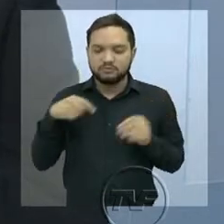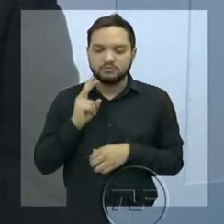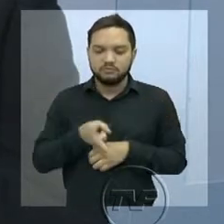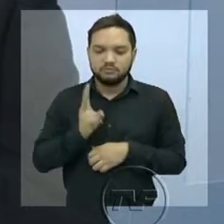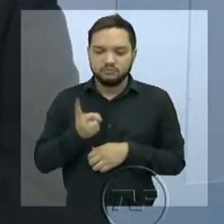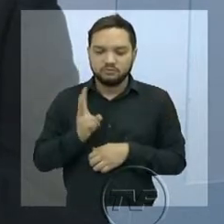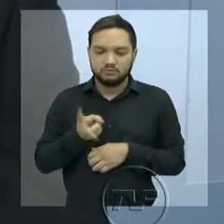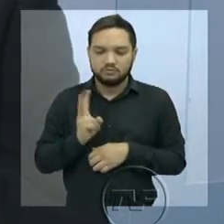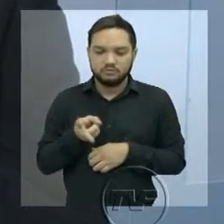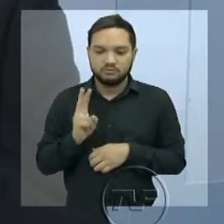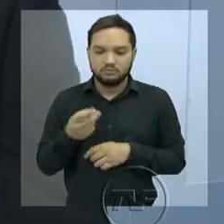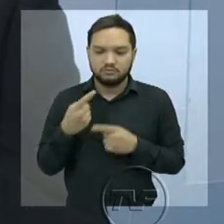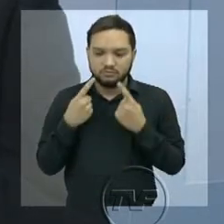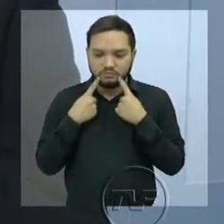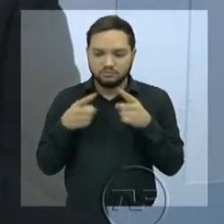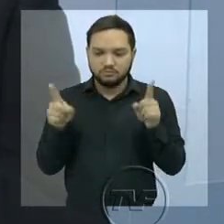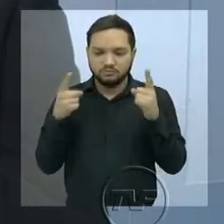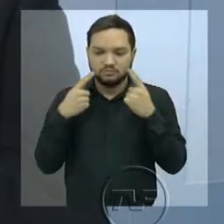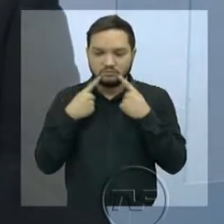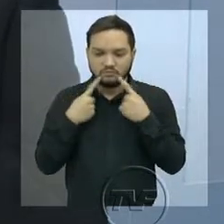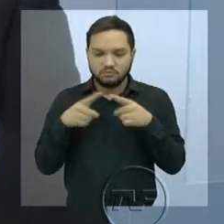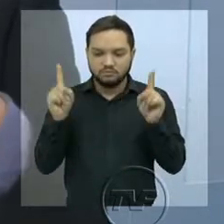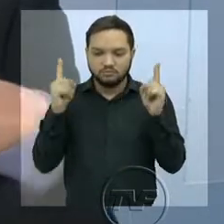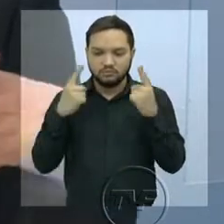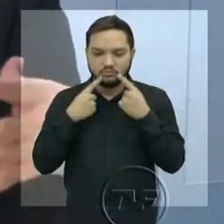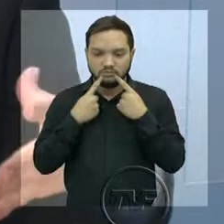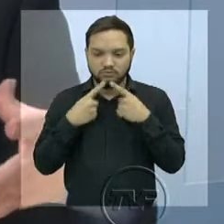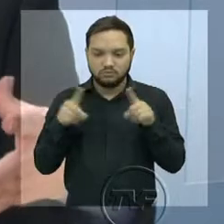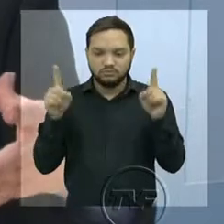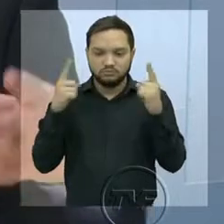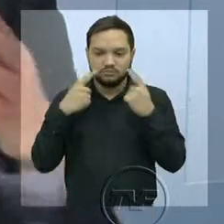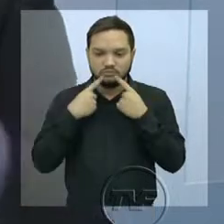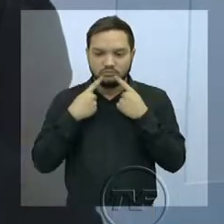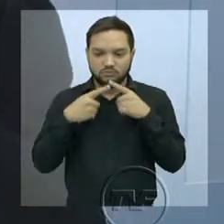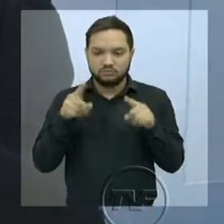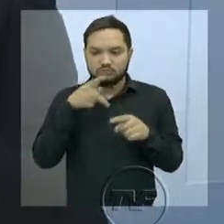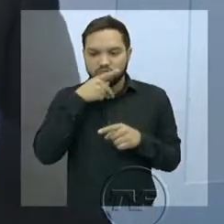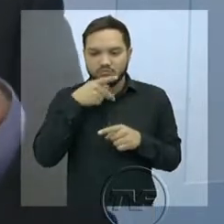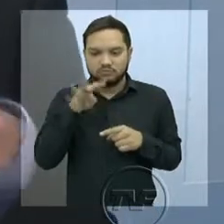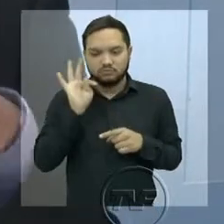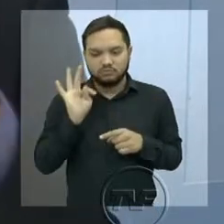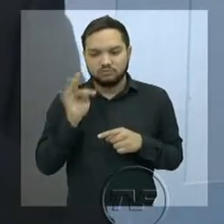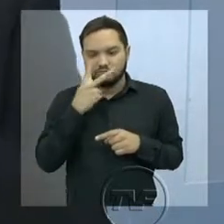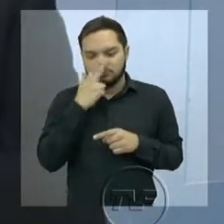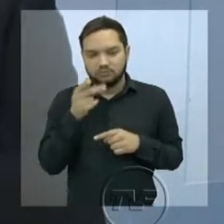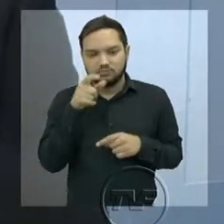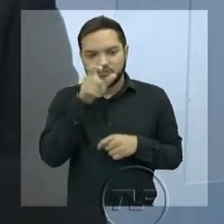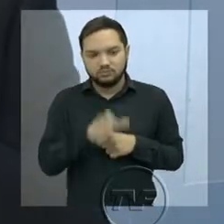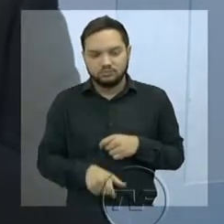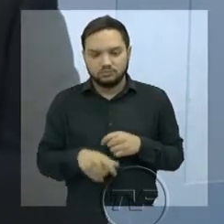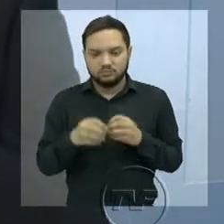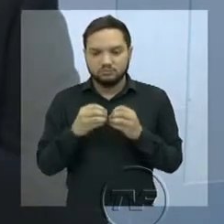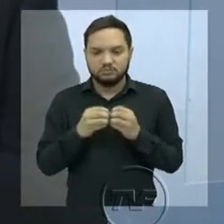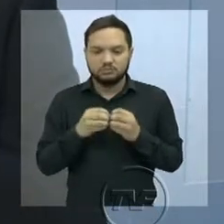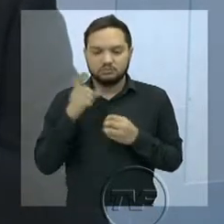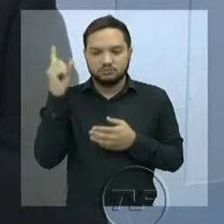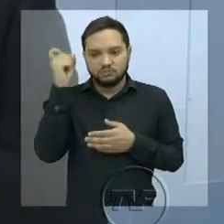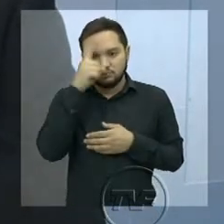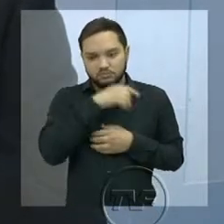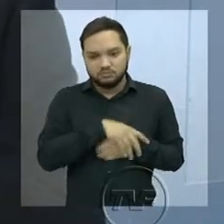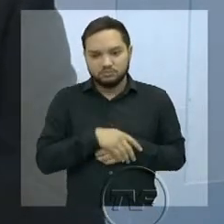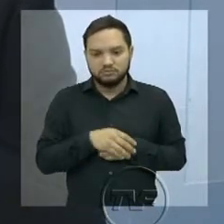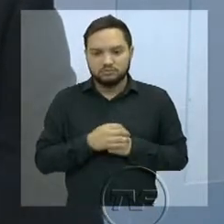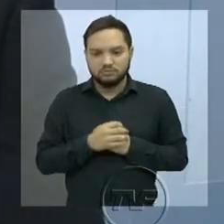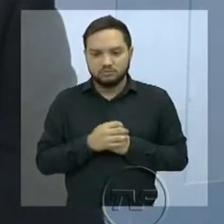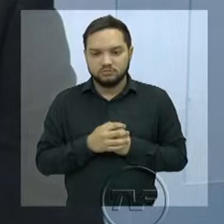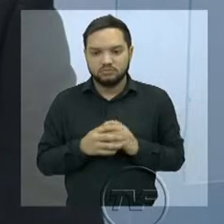maneira, agredindo verbalmente, principalmente a cúpula do Partido dos Trabalhadores, deixa uma situação muito difícil de haver